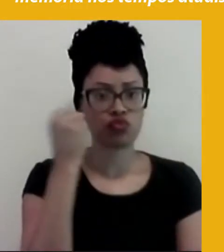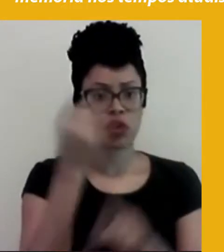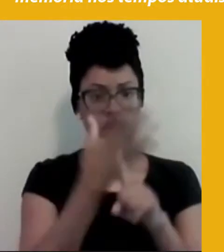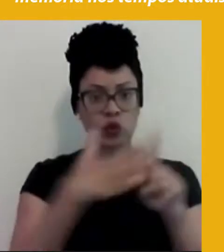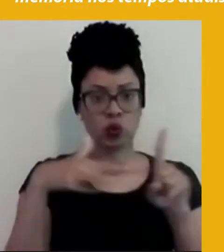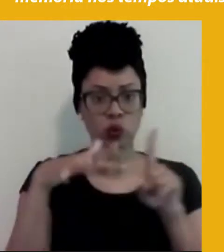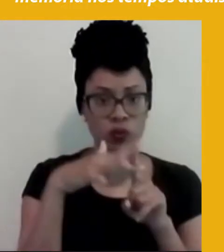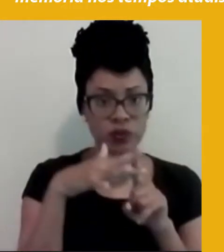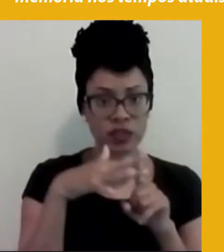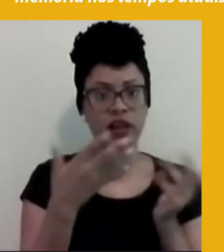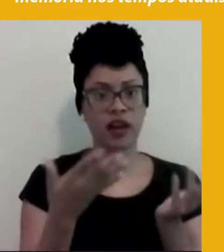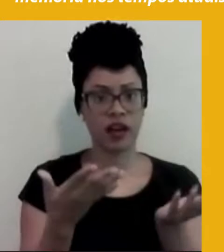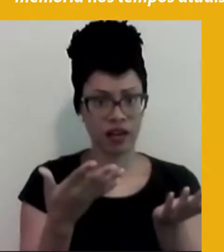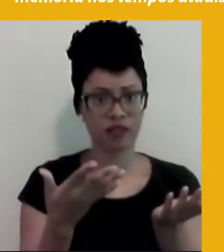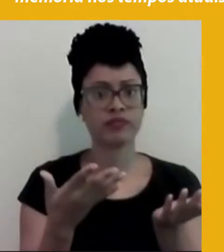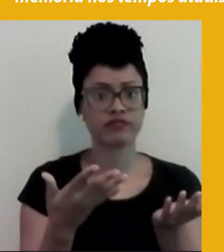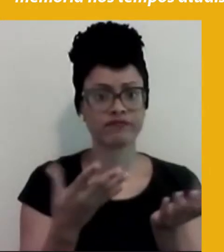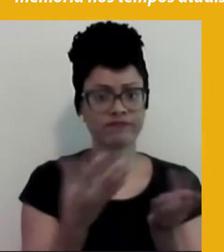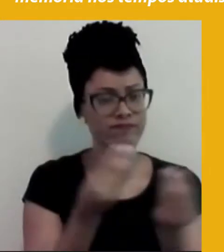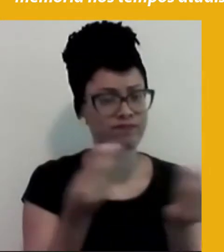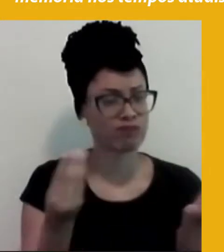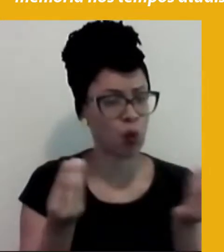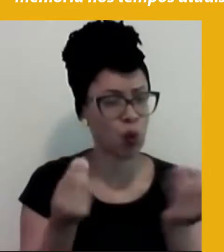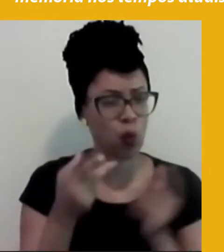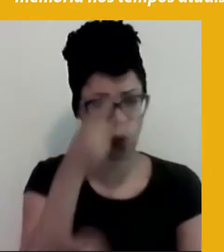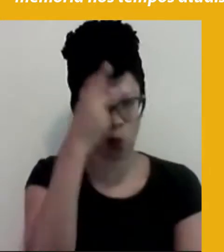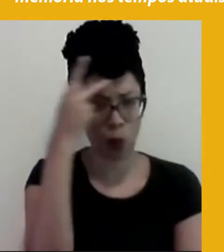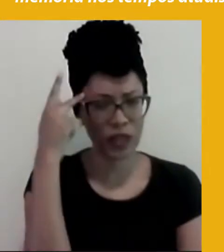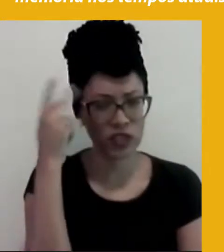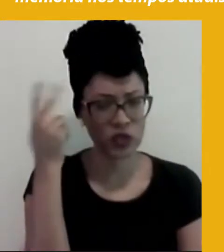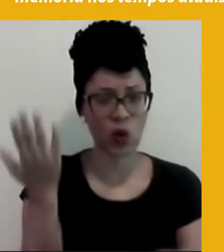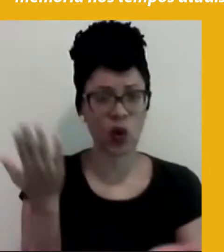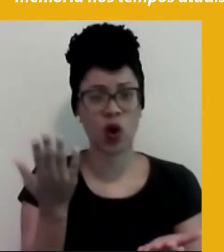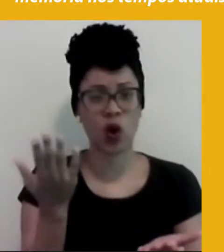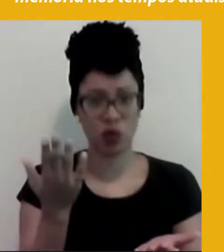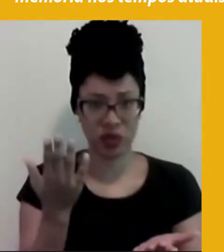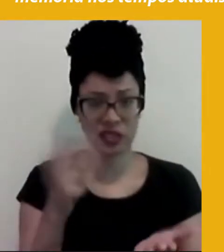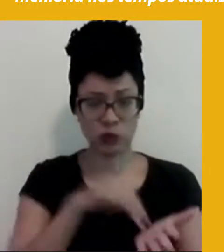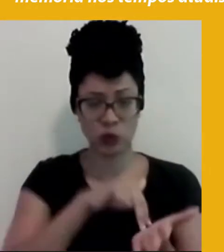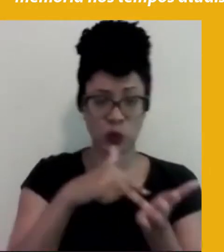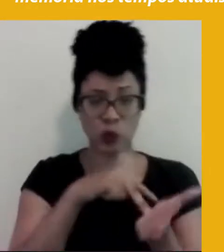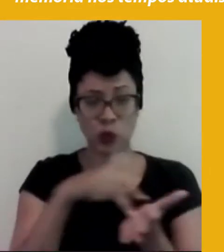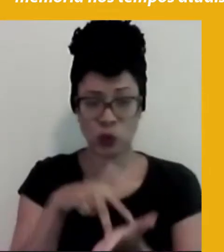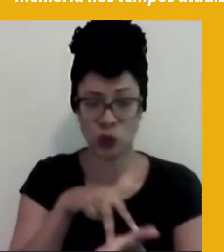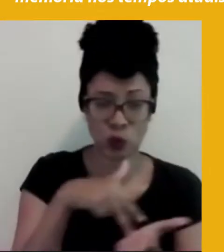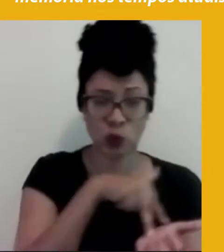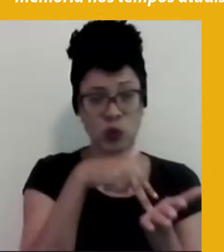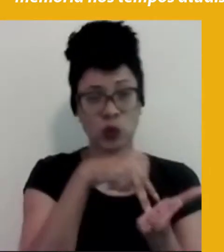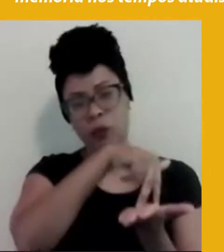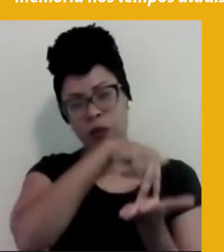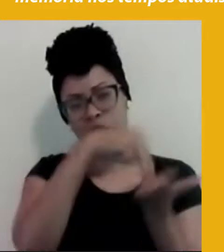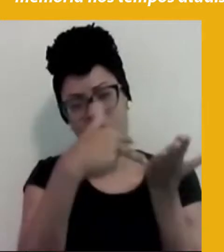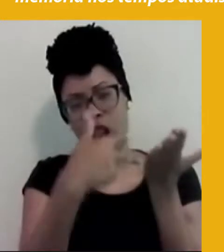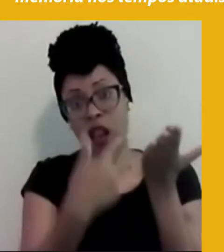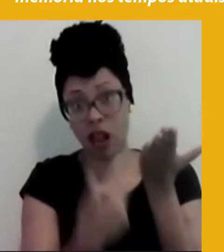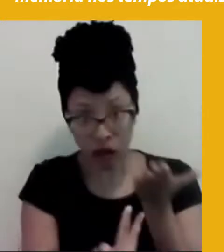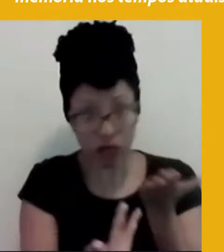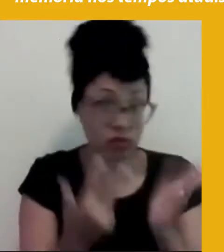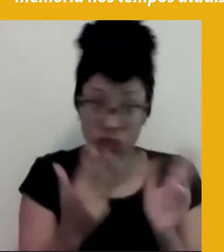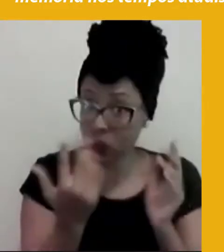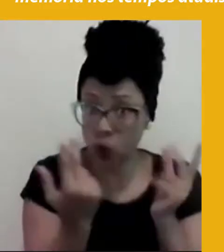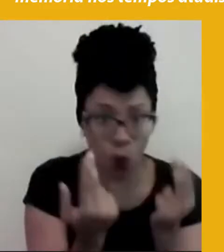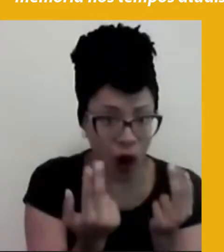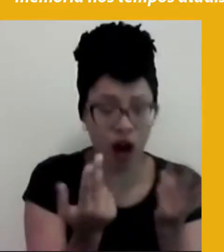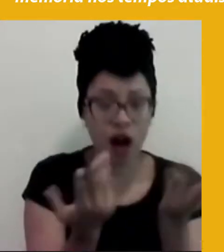Muitas pessoas rapidamente derrapando de volta, afundando de volta na miséria. E